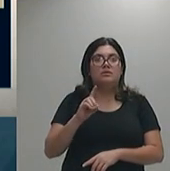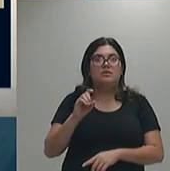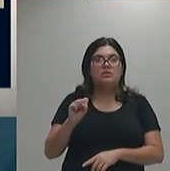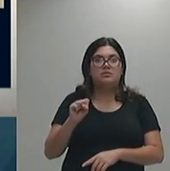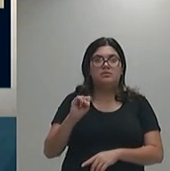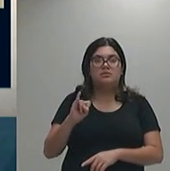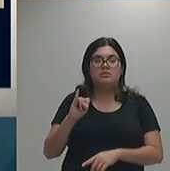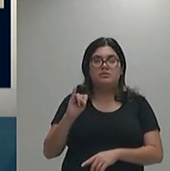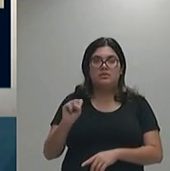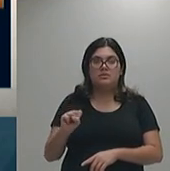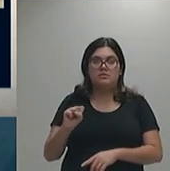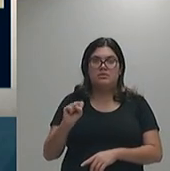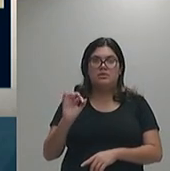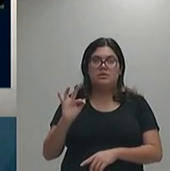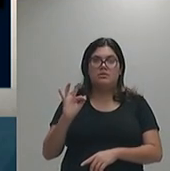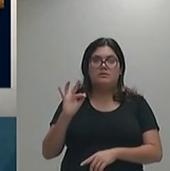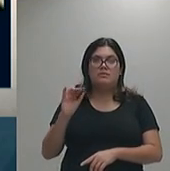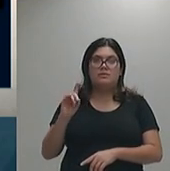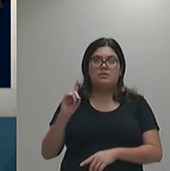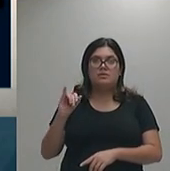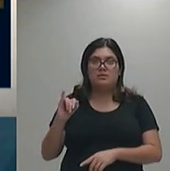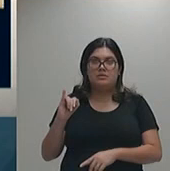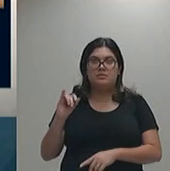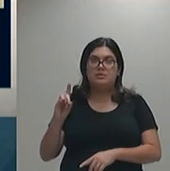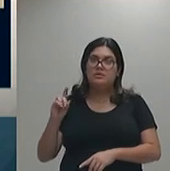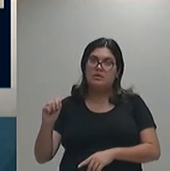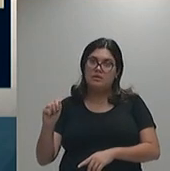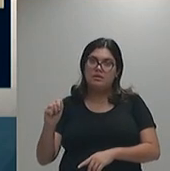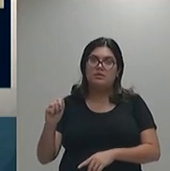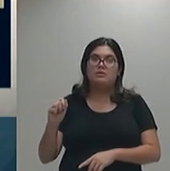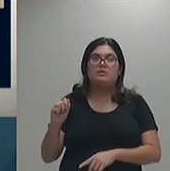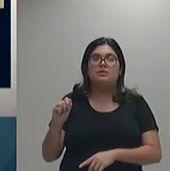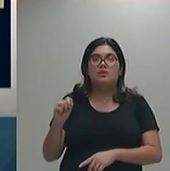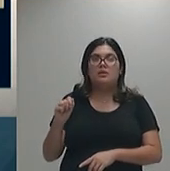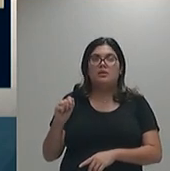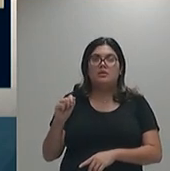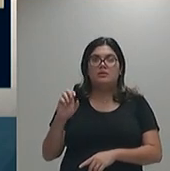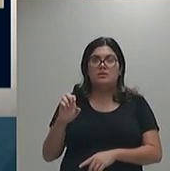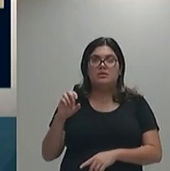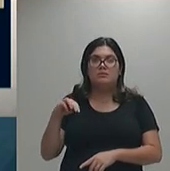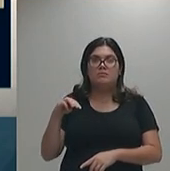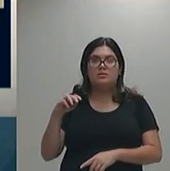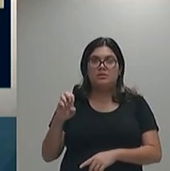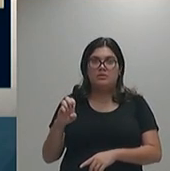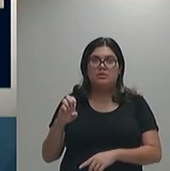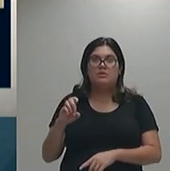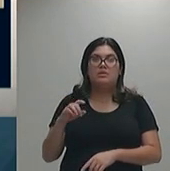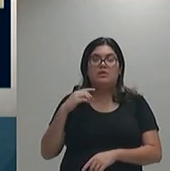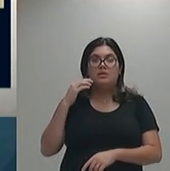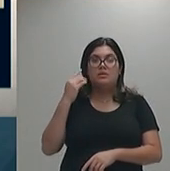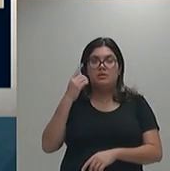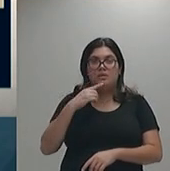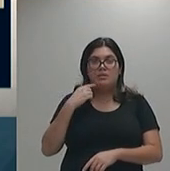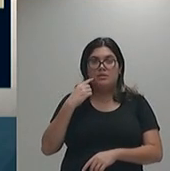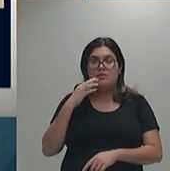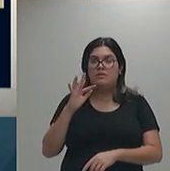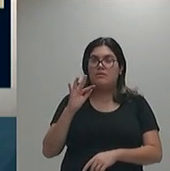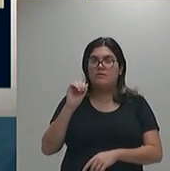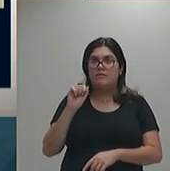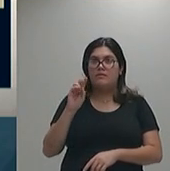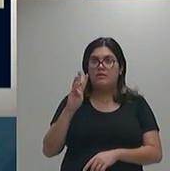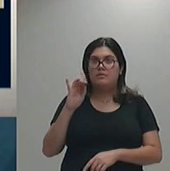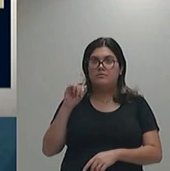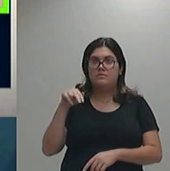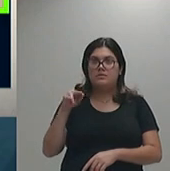f d i d i n e advogado Fabiano de Castro robalinho e